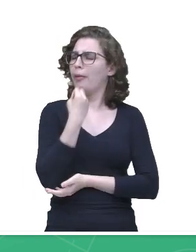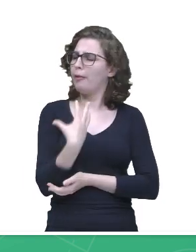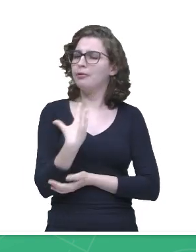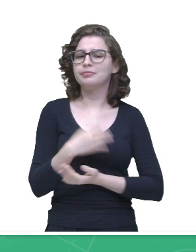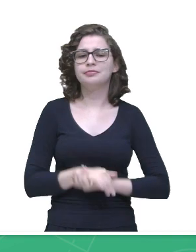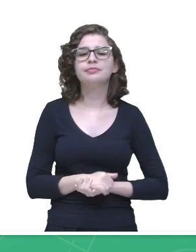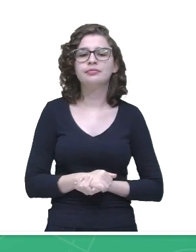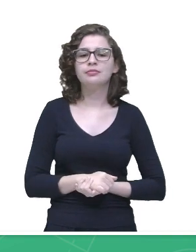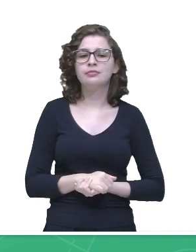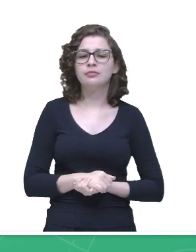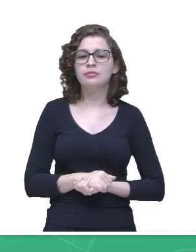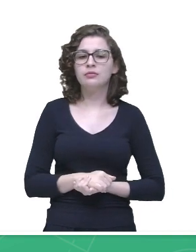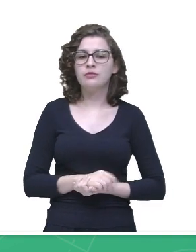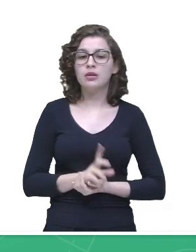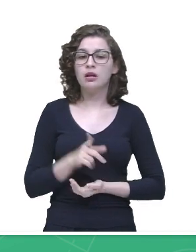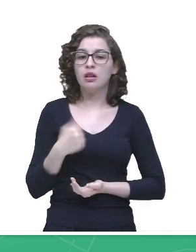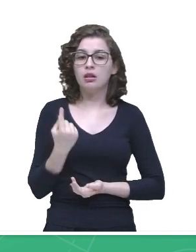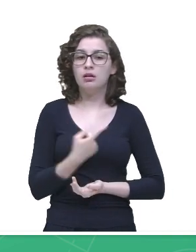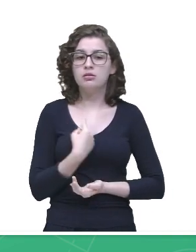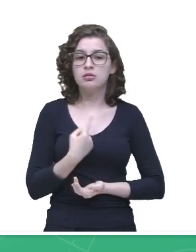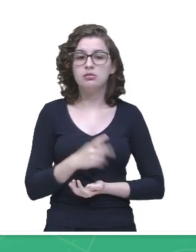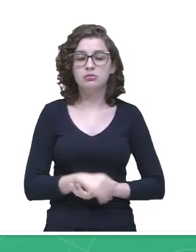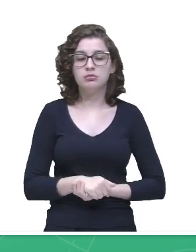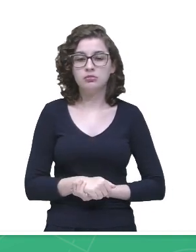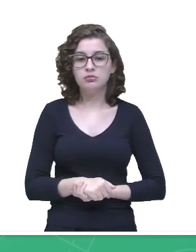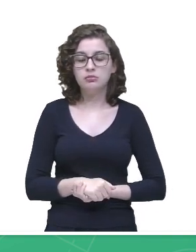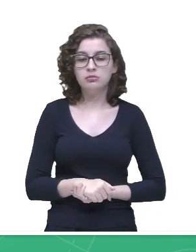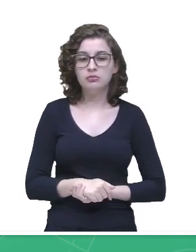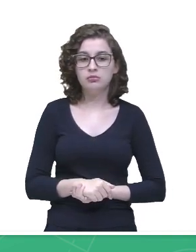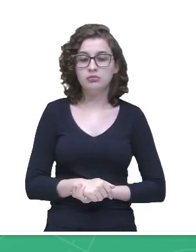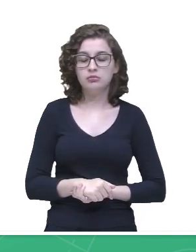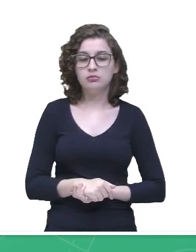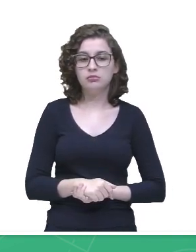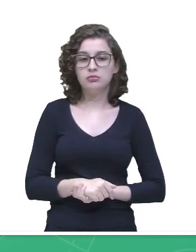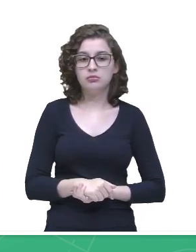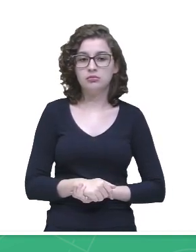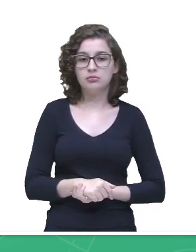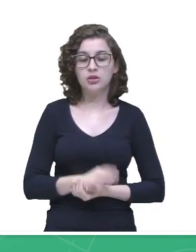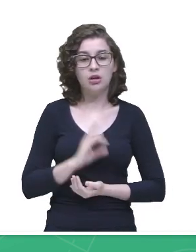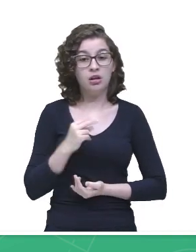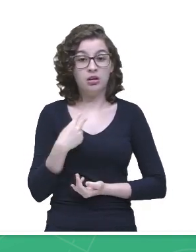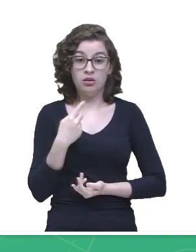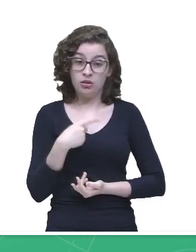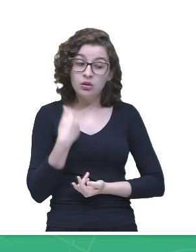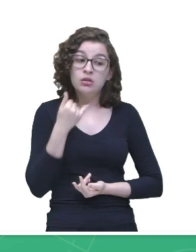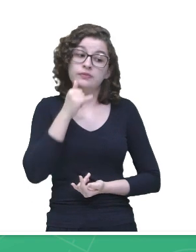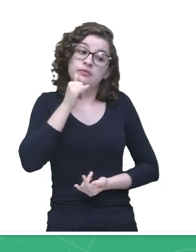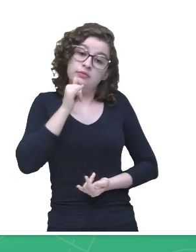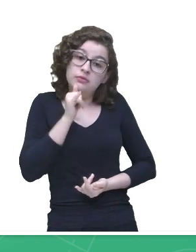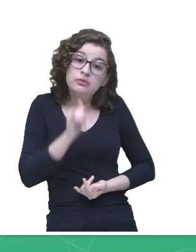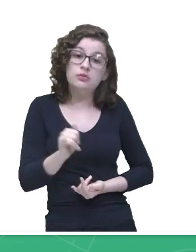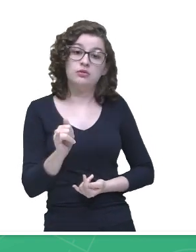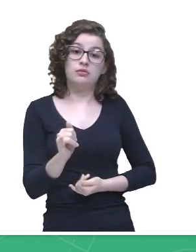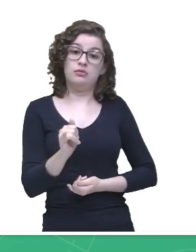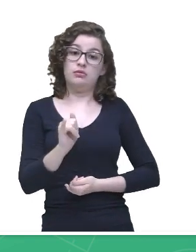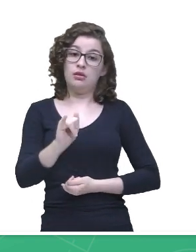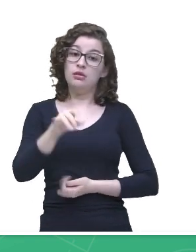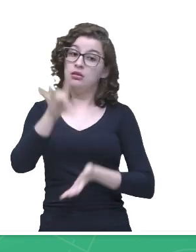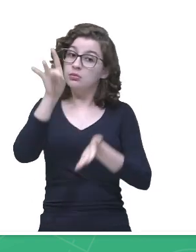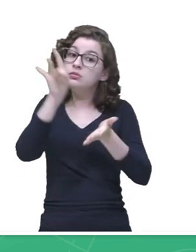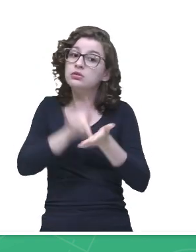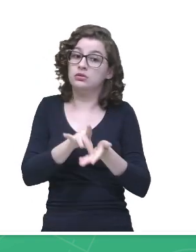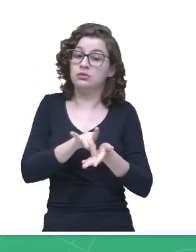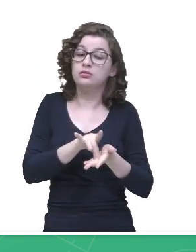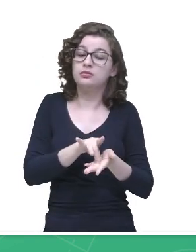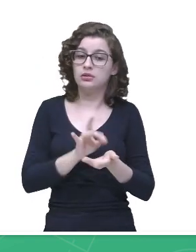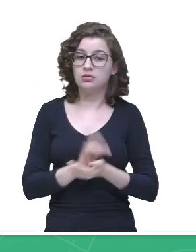decir. Nosotros, em português, nós dissemos a verdade, tal. Aqui, nosotros,